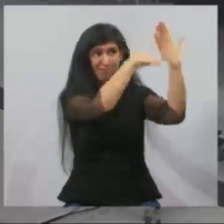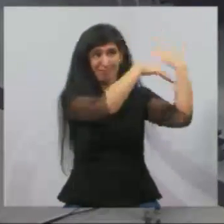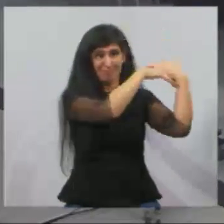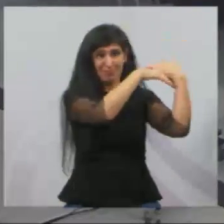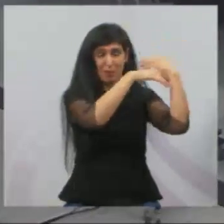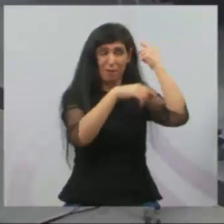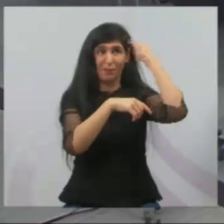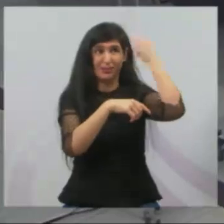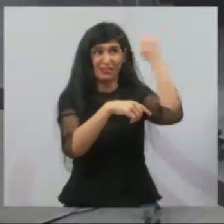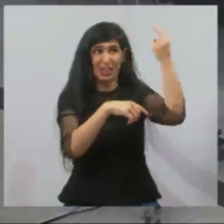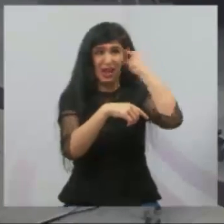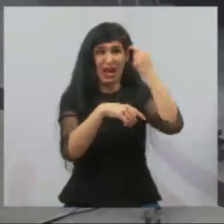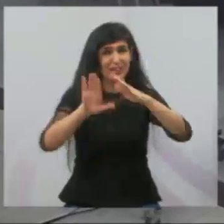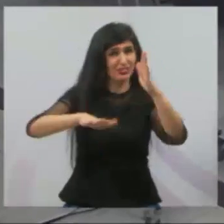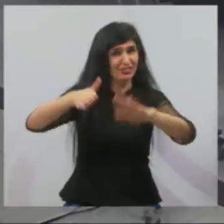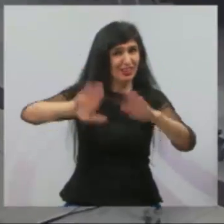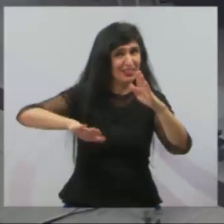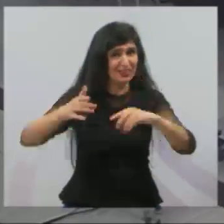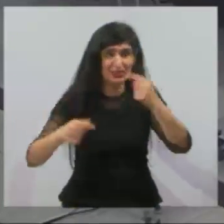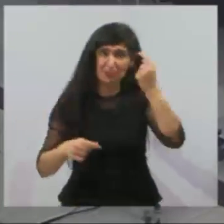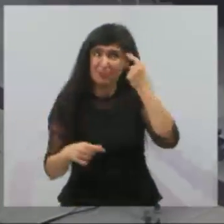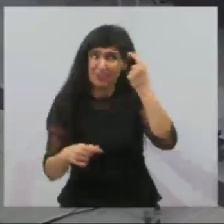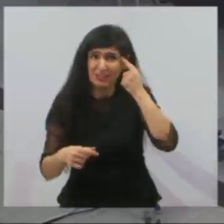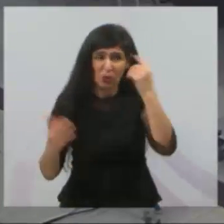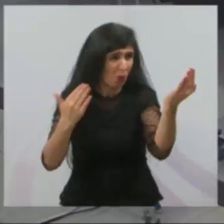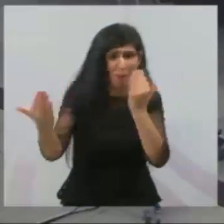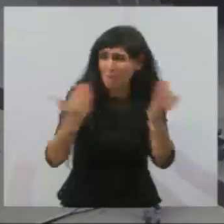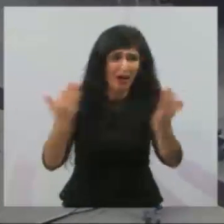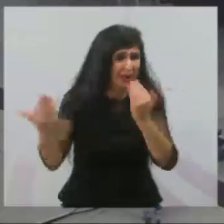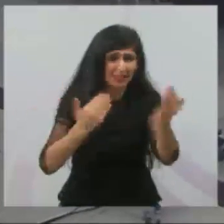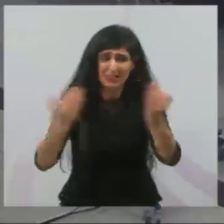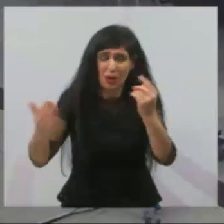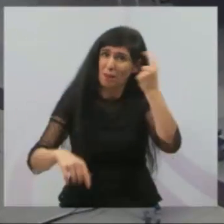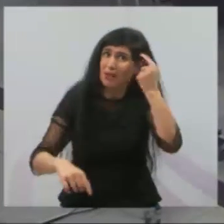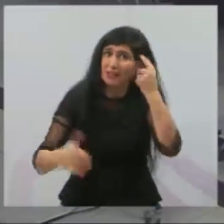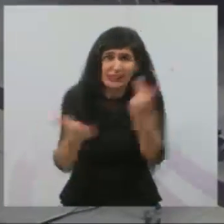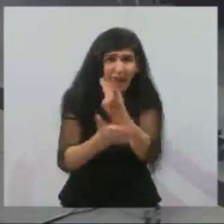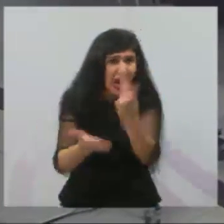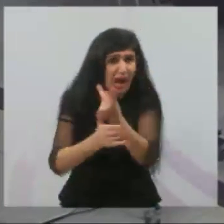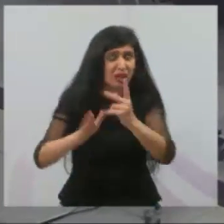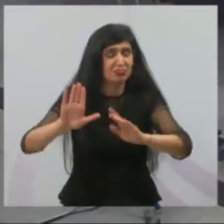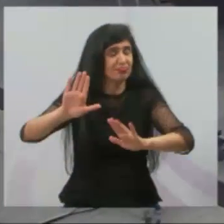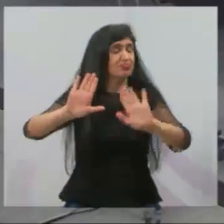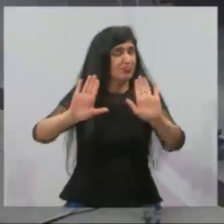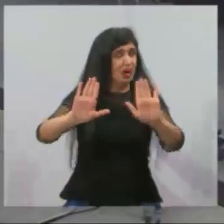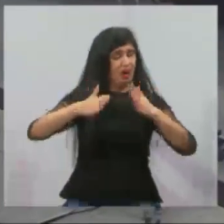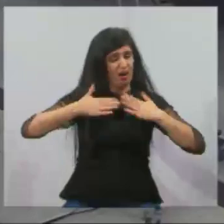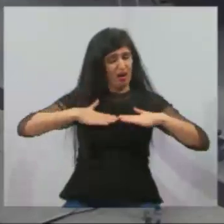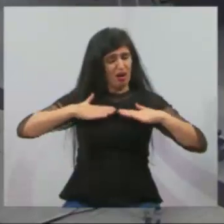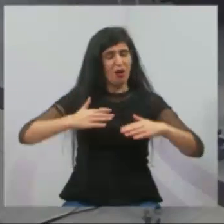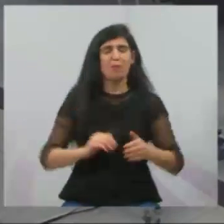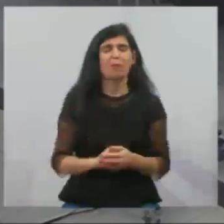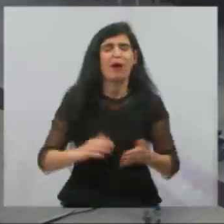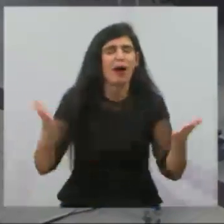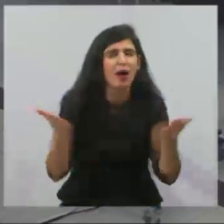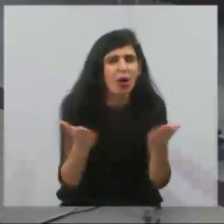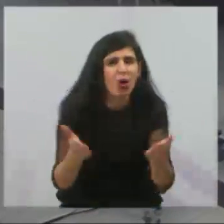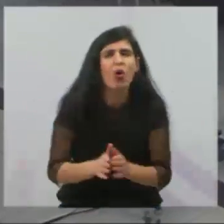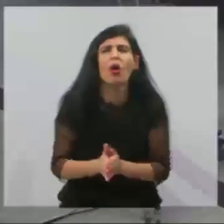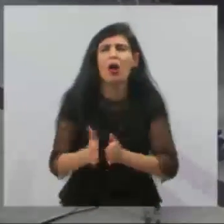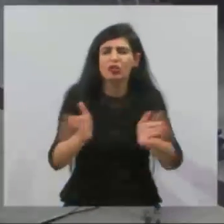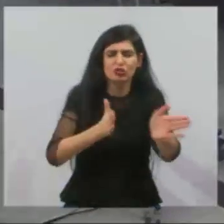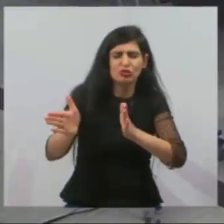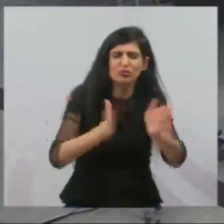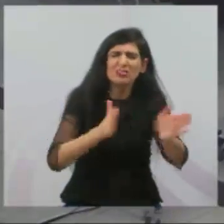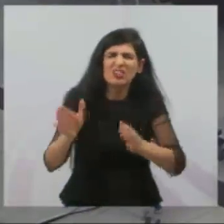história. E eu queria lembrar que, nesses 16 anos de administração, nunca houve atraso